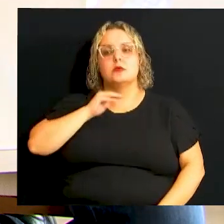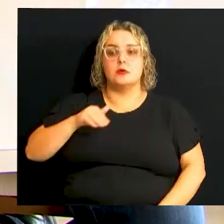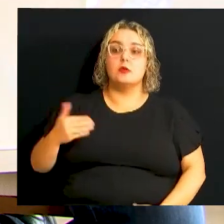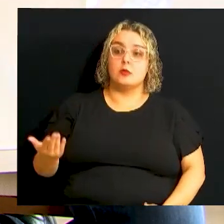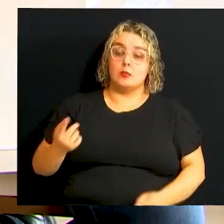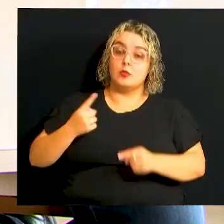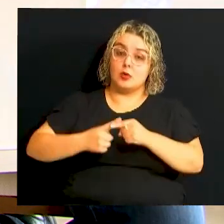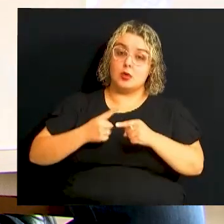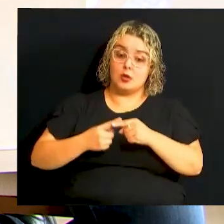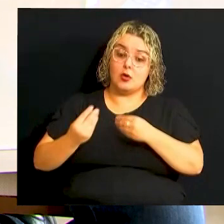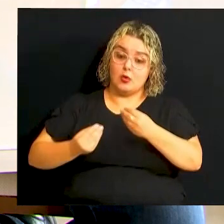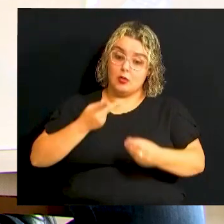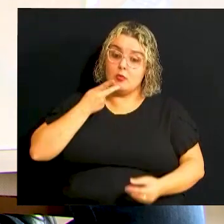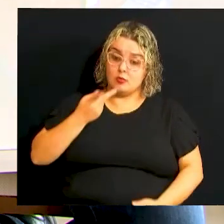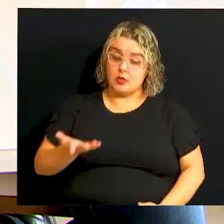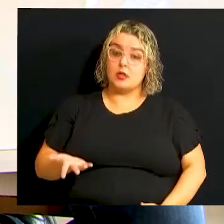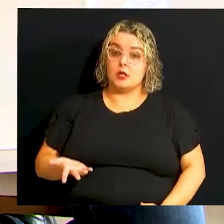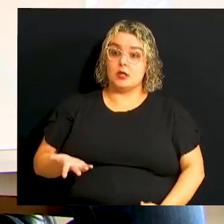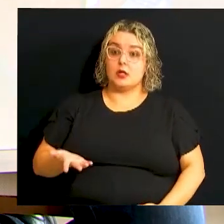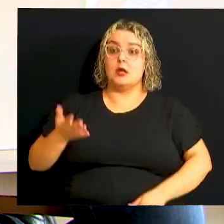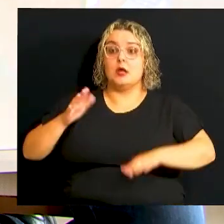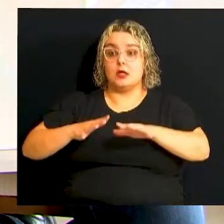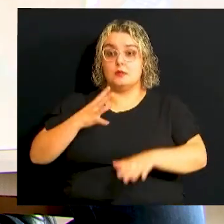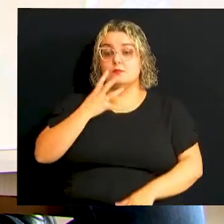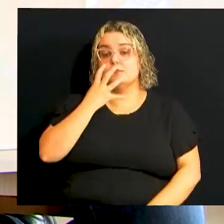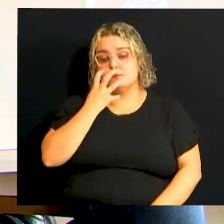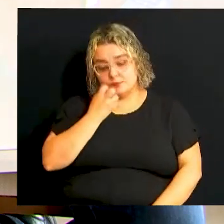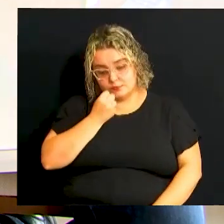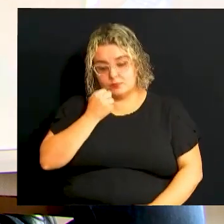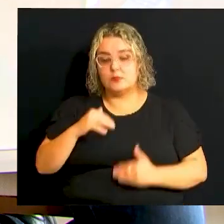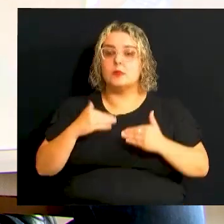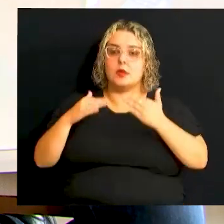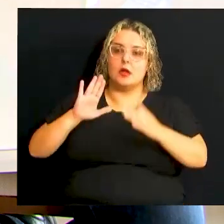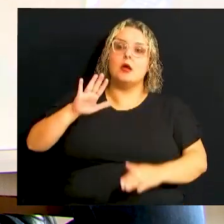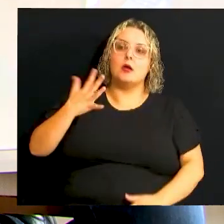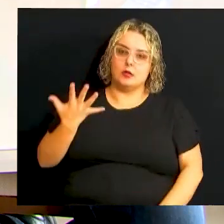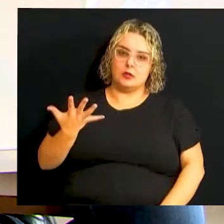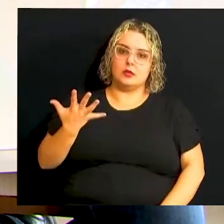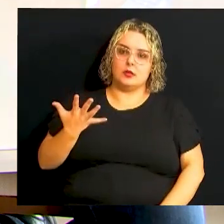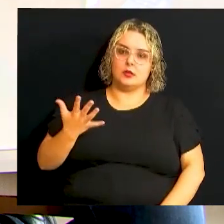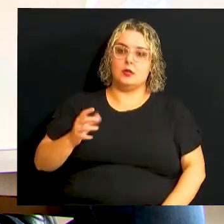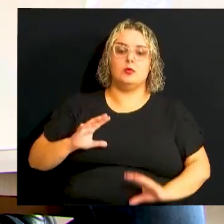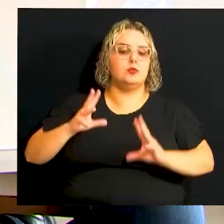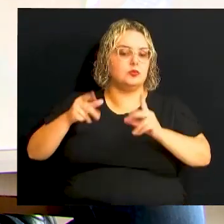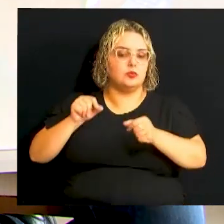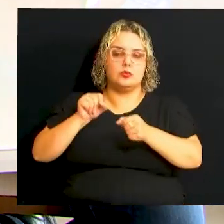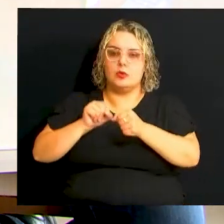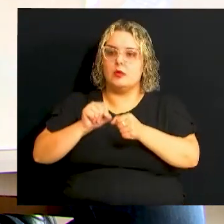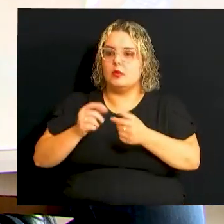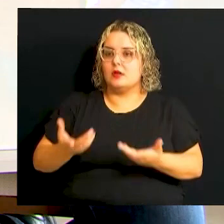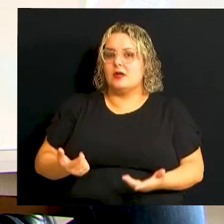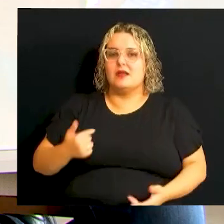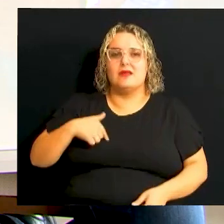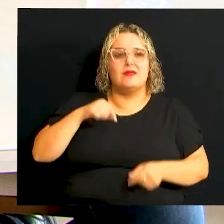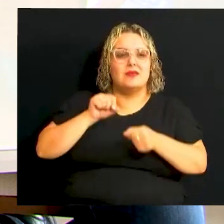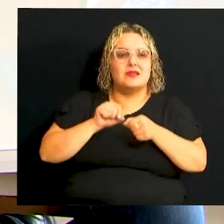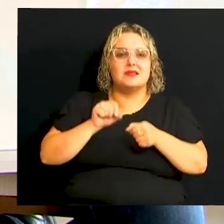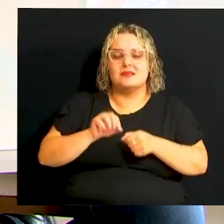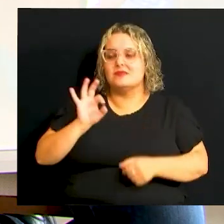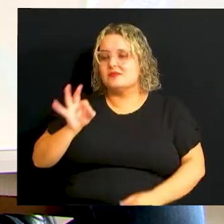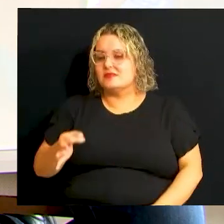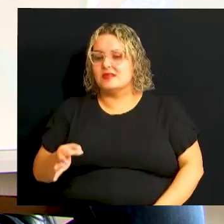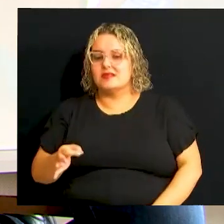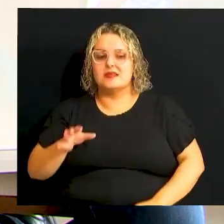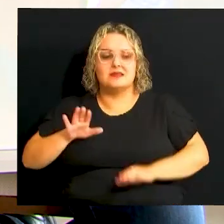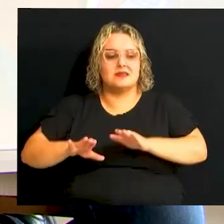realizar com a criança. Porque, como eu falei, às vezes gera uma frustração em relação àquilo que está sendo feito. Será que estou